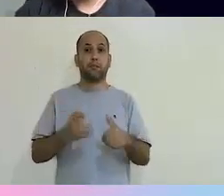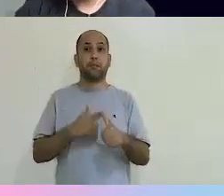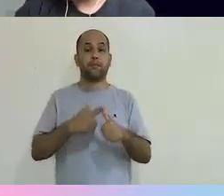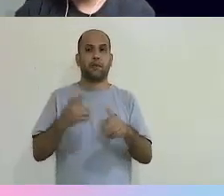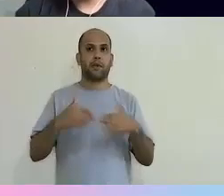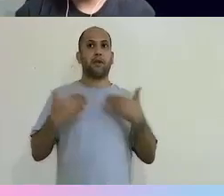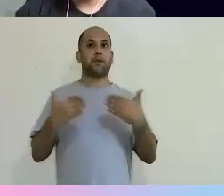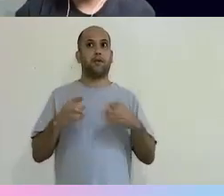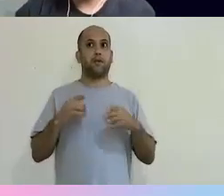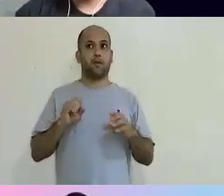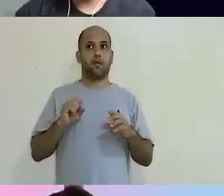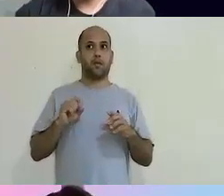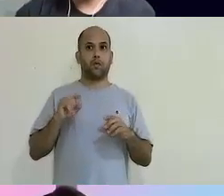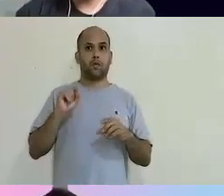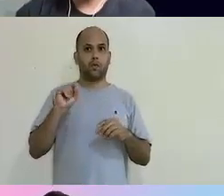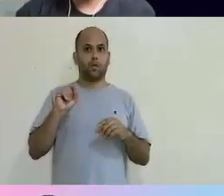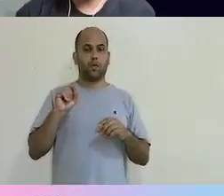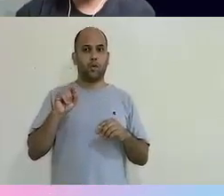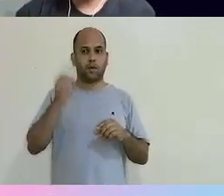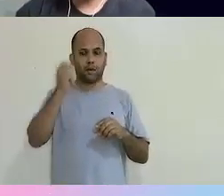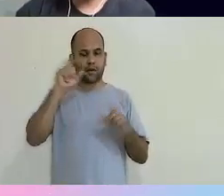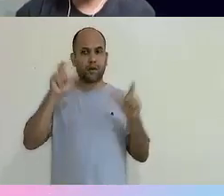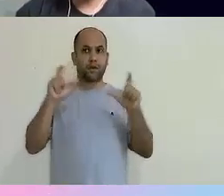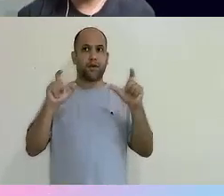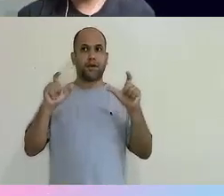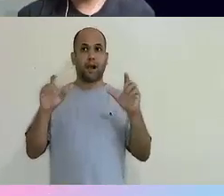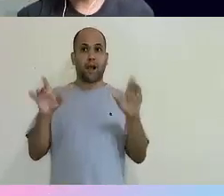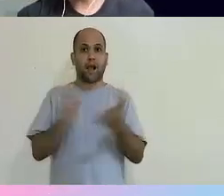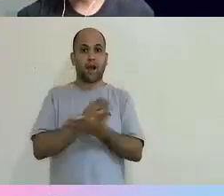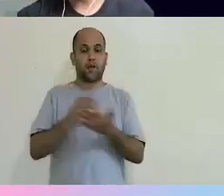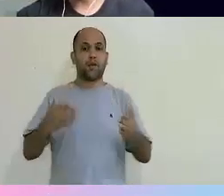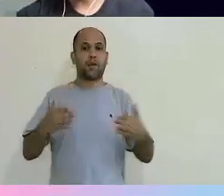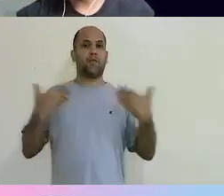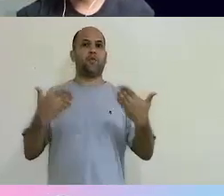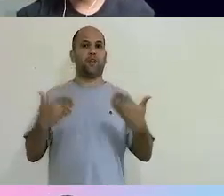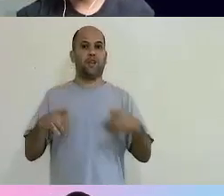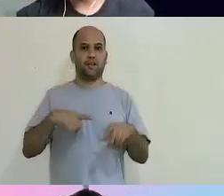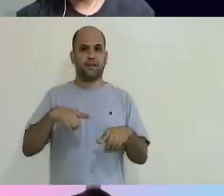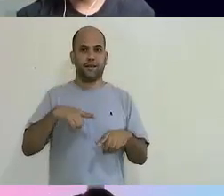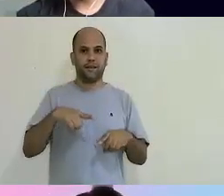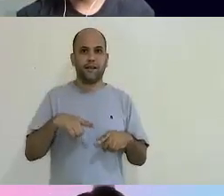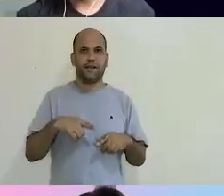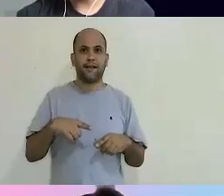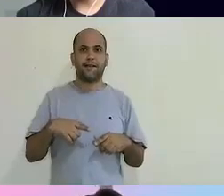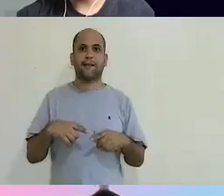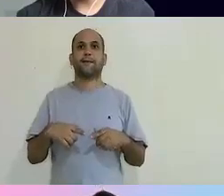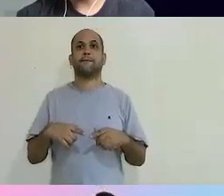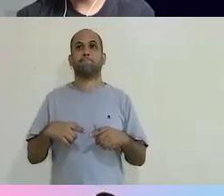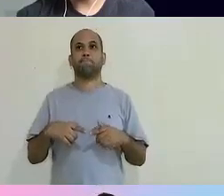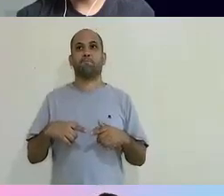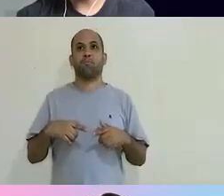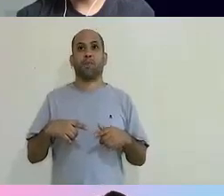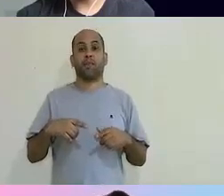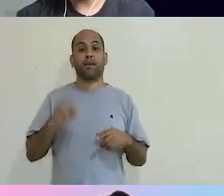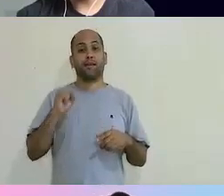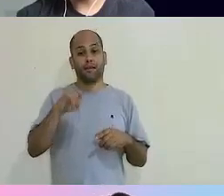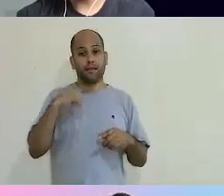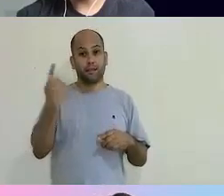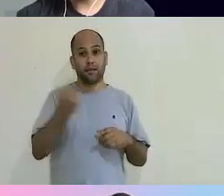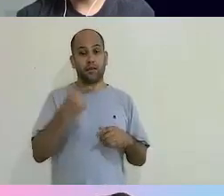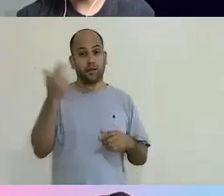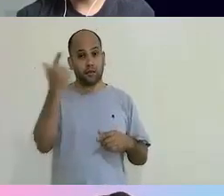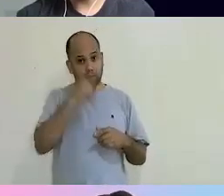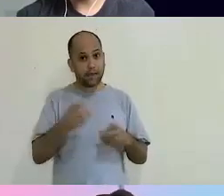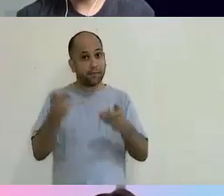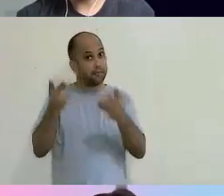opa, né? Ou ficar um pouco assustado, ou ficar um pouco reticente. E quando a gente consegue enxergar